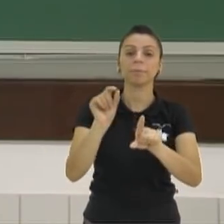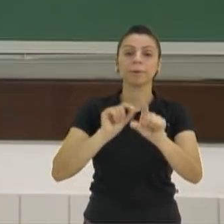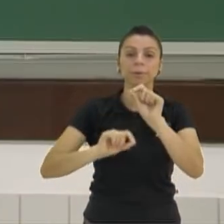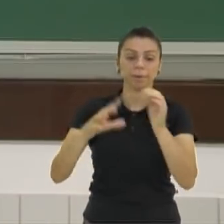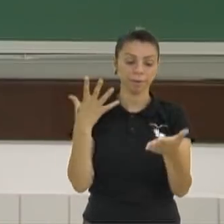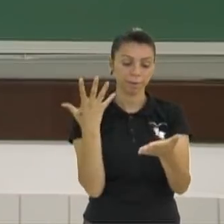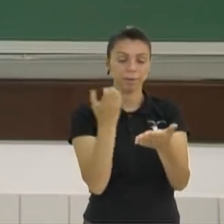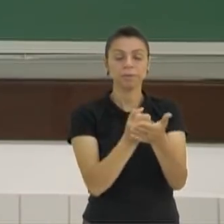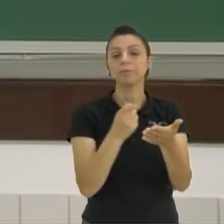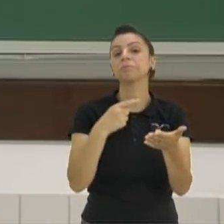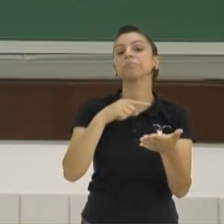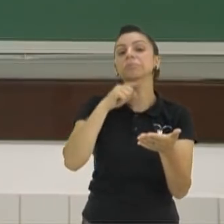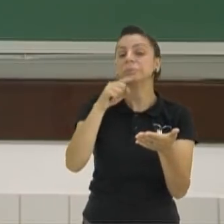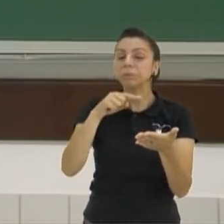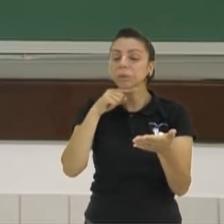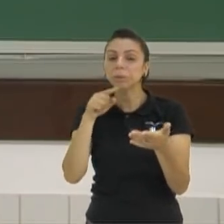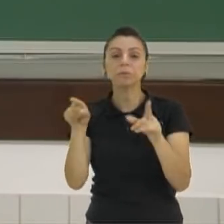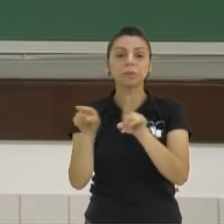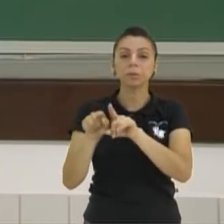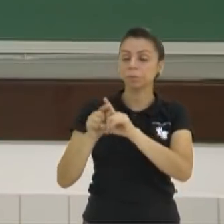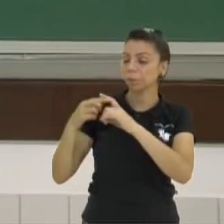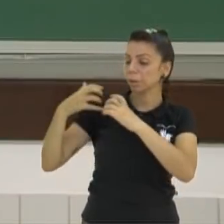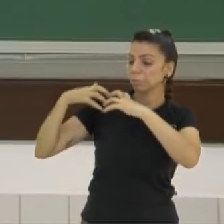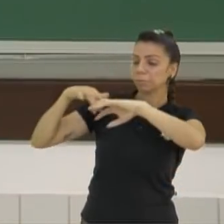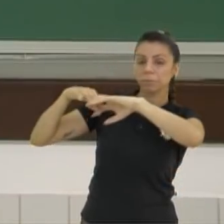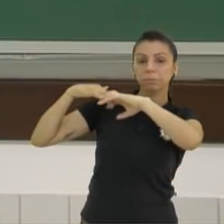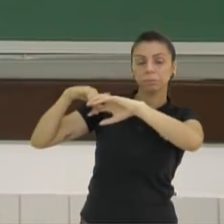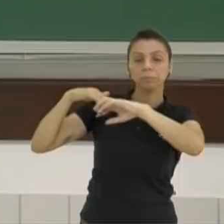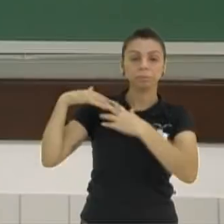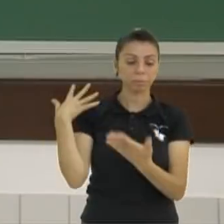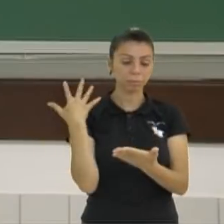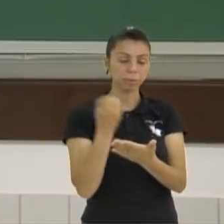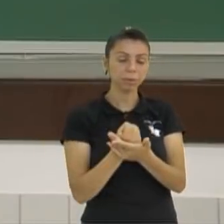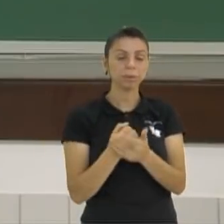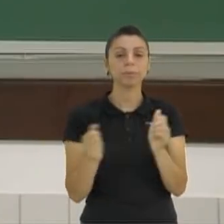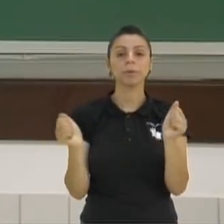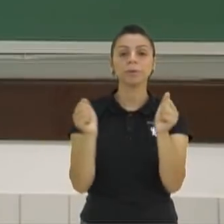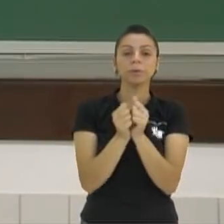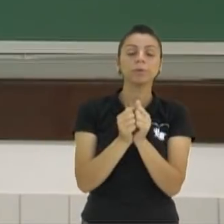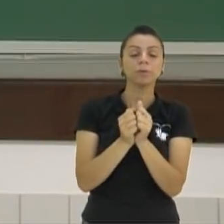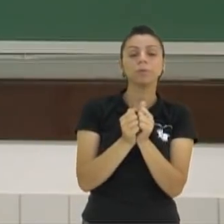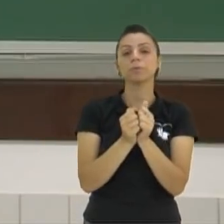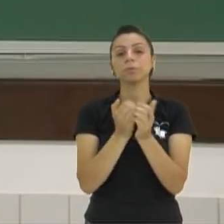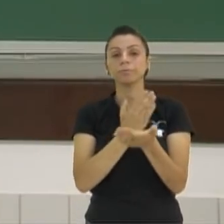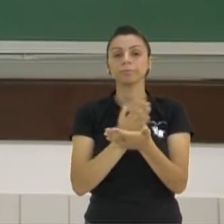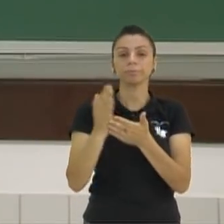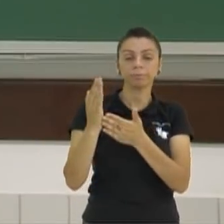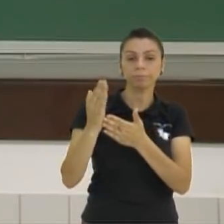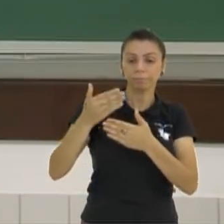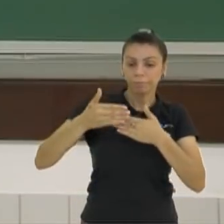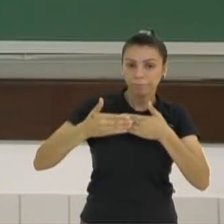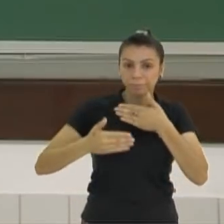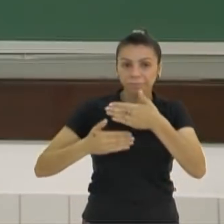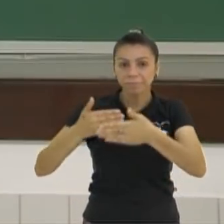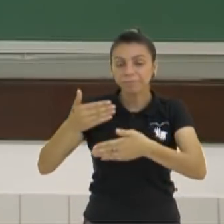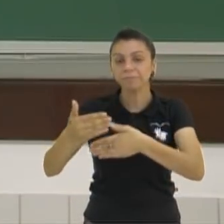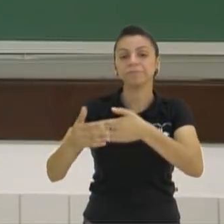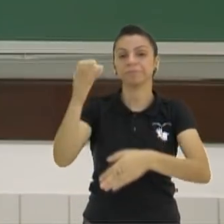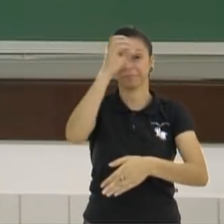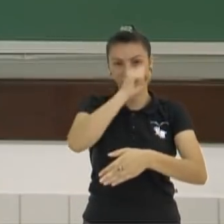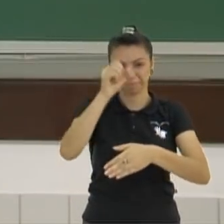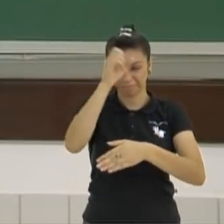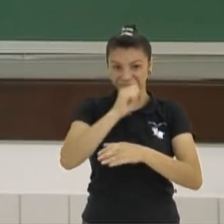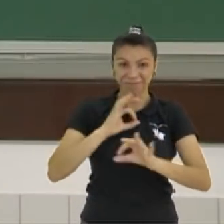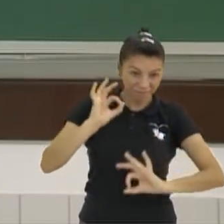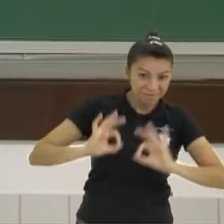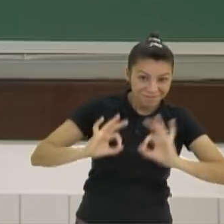anotar suas dúvidas, suas reflexões e junto começarmos esse processo de aprendizagem. Estão preparados? Então